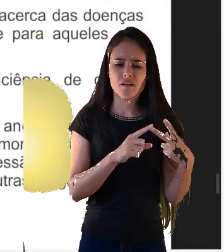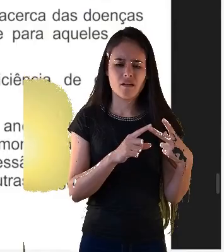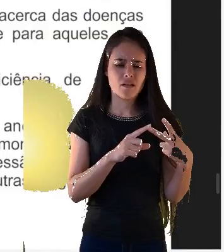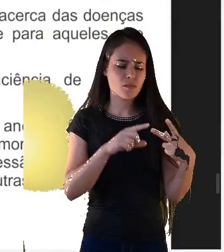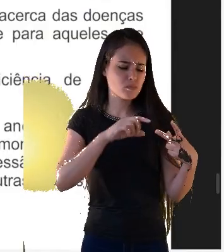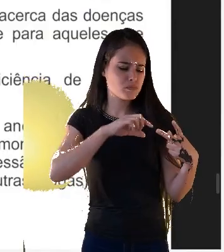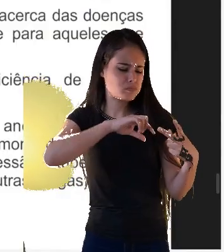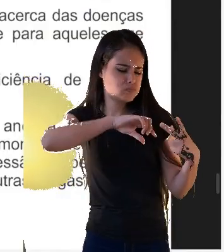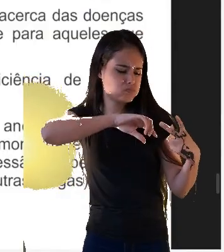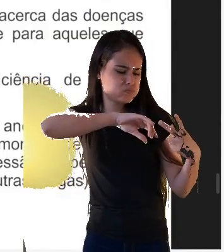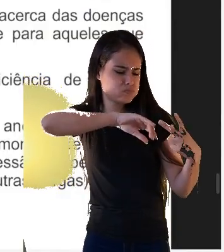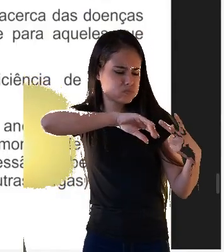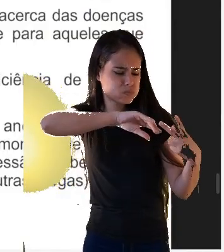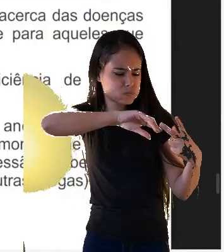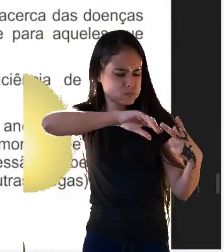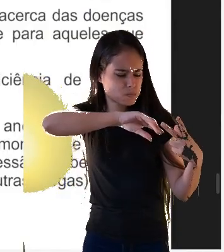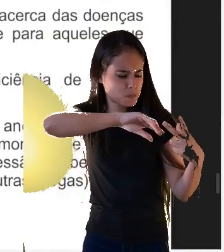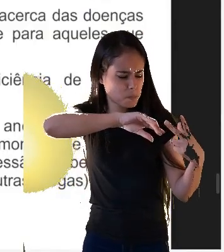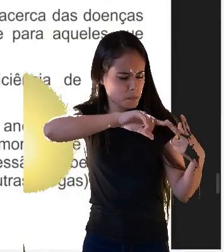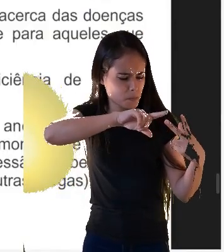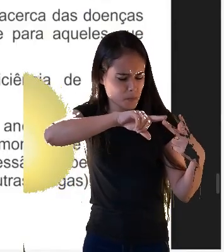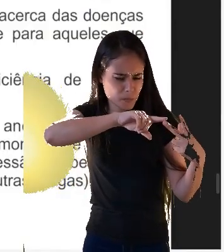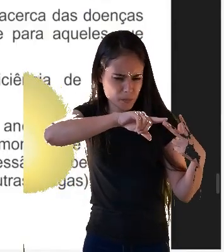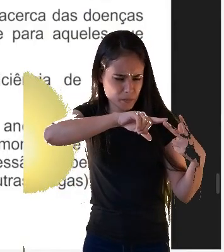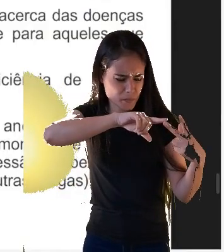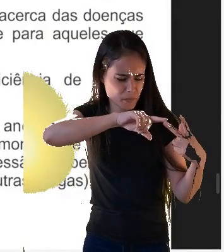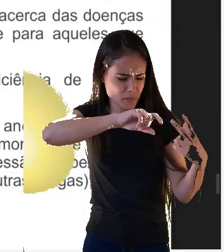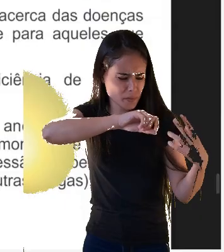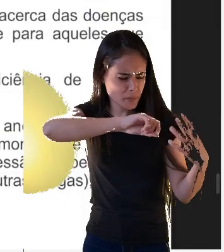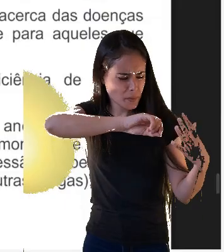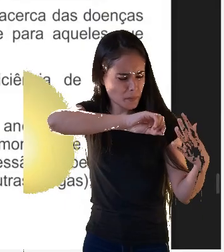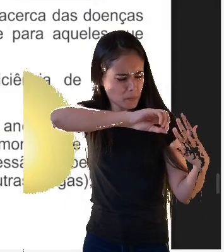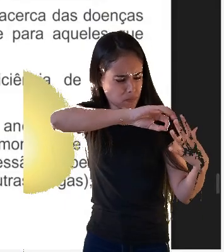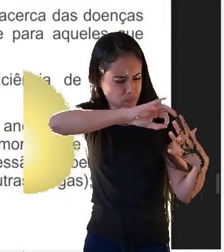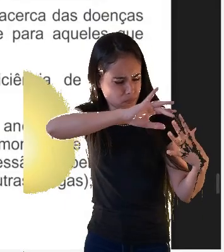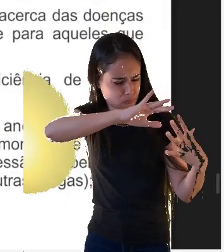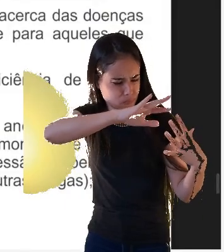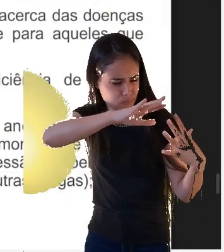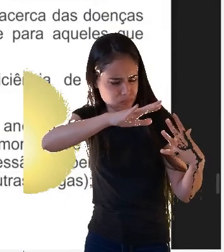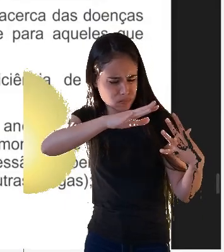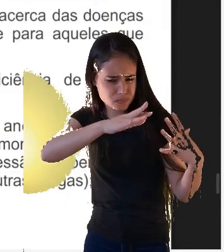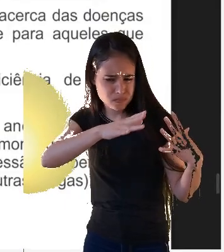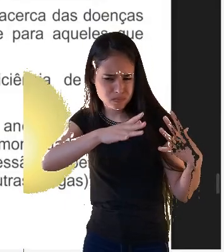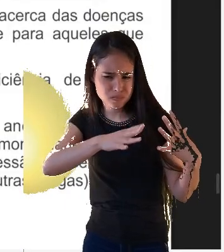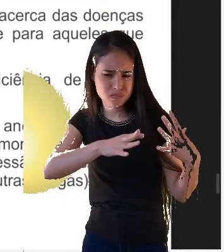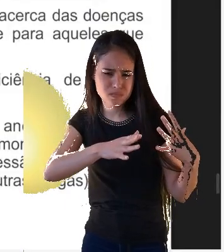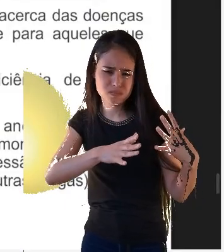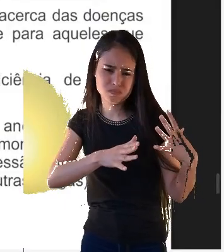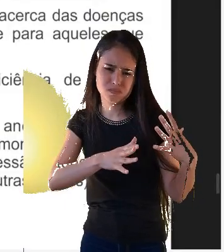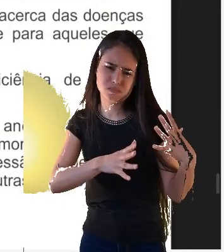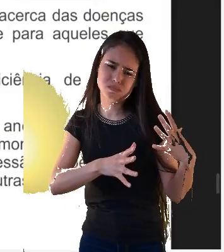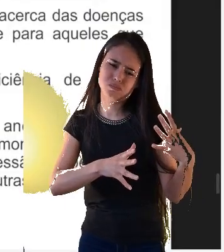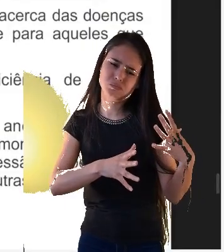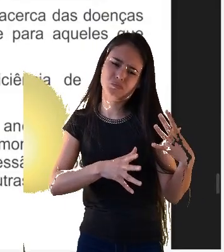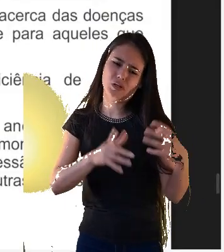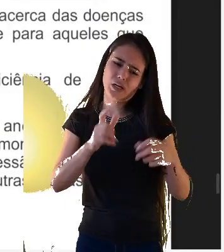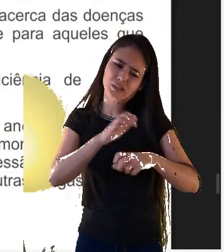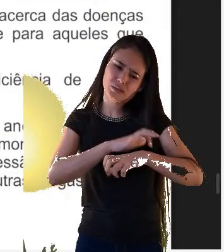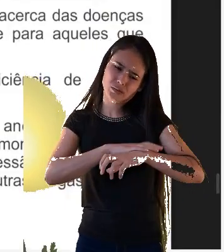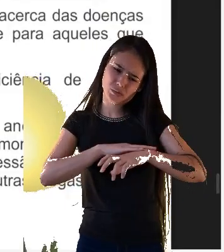por condições desfavoráveis, como, por exemplo, desnutrição, anemia, doenças de trabalho,